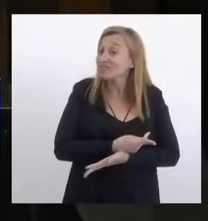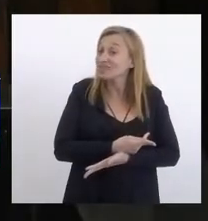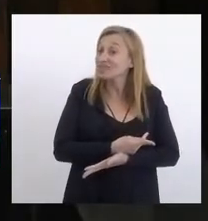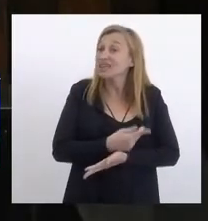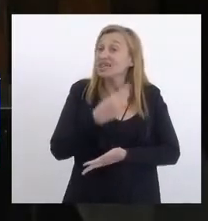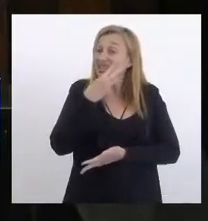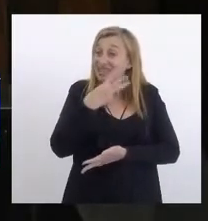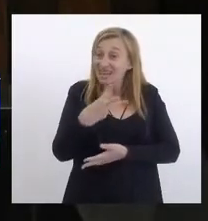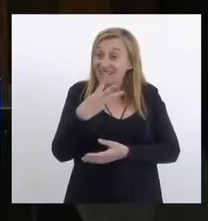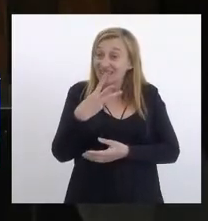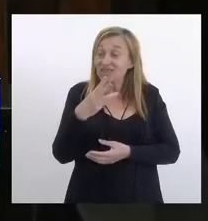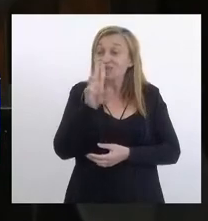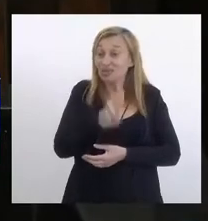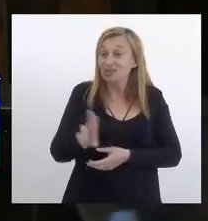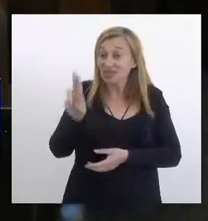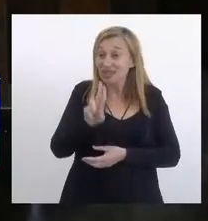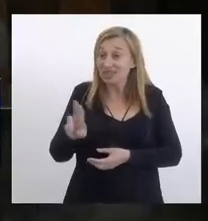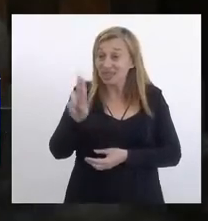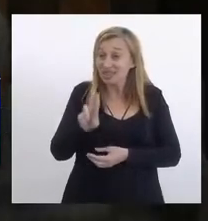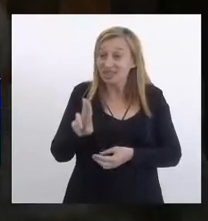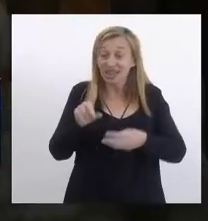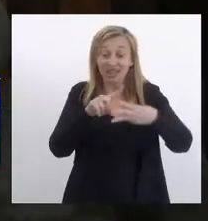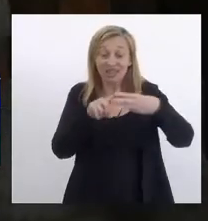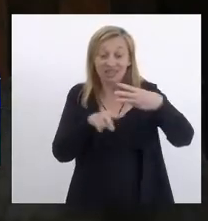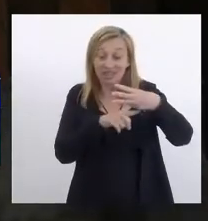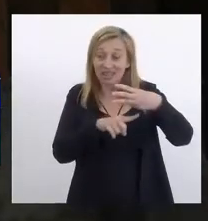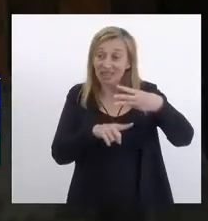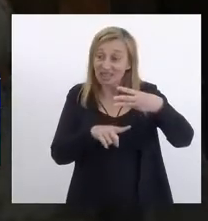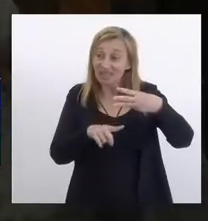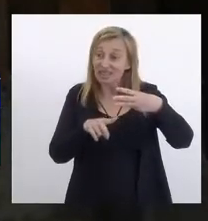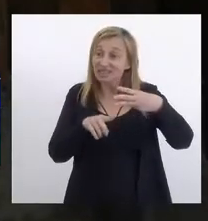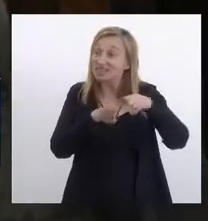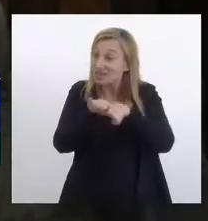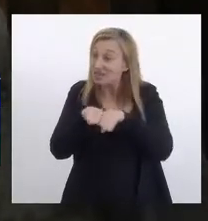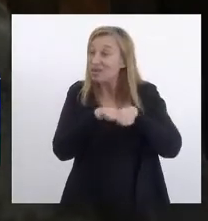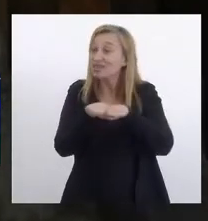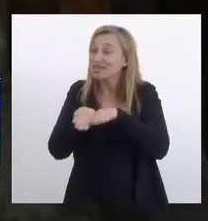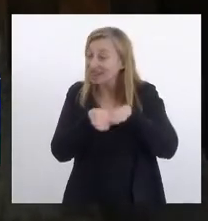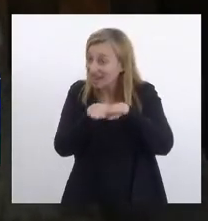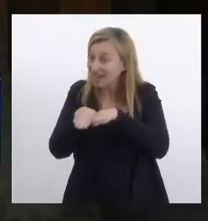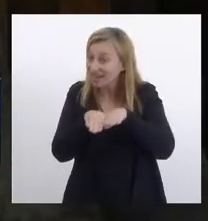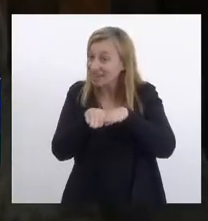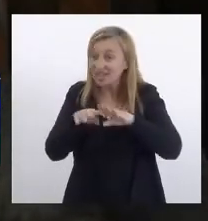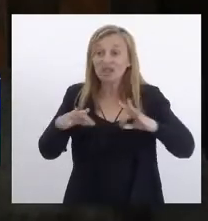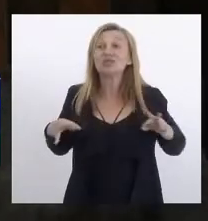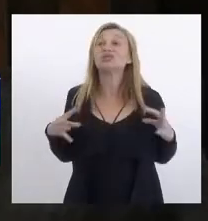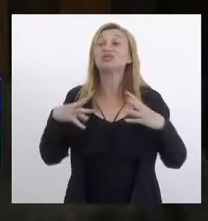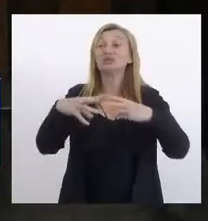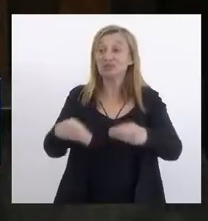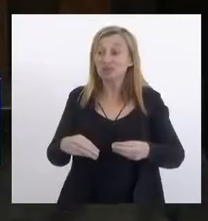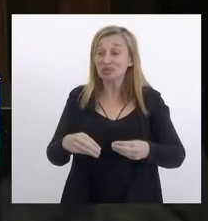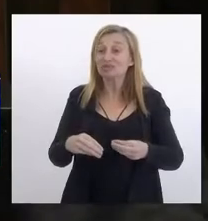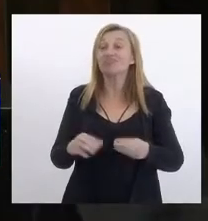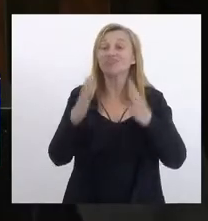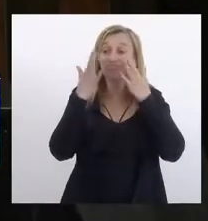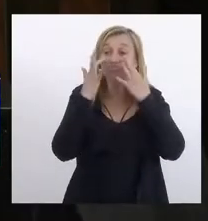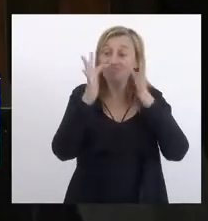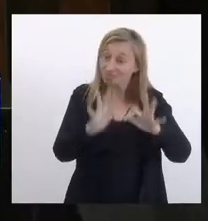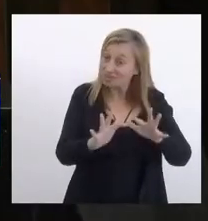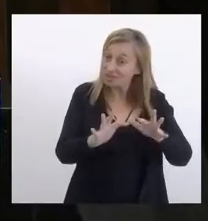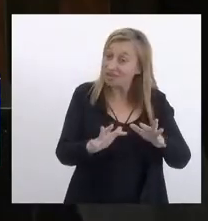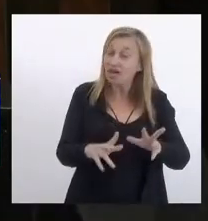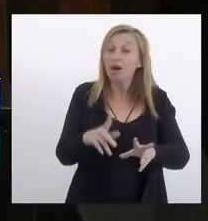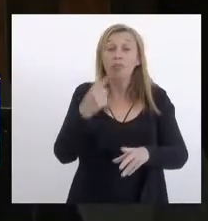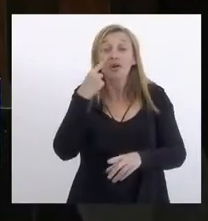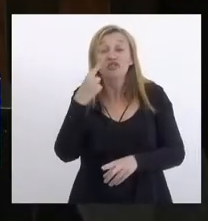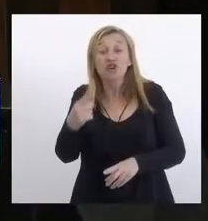Três universidades, três tratamentos iguais, isonomia ampla, geral e restrita. Então, que chamar a atenção para ver